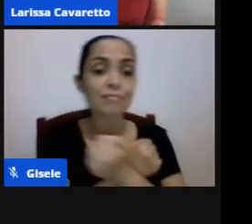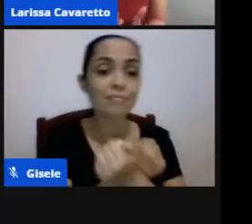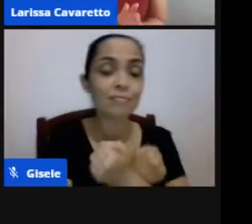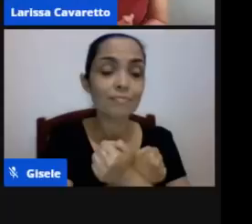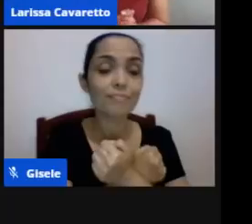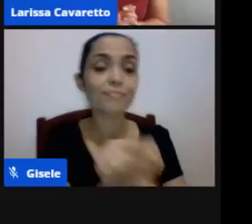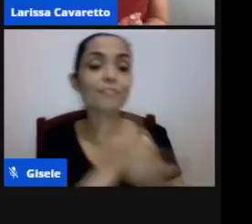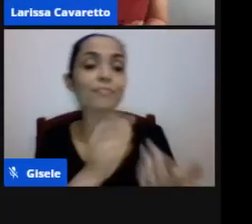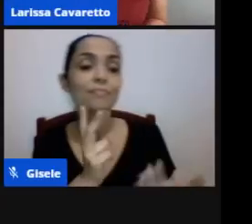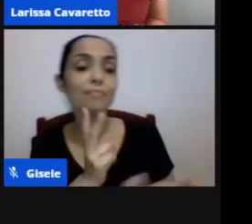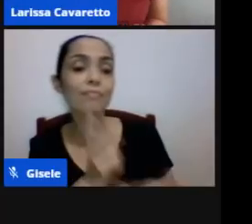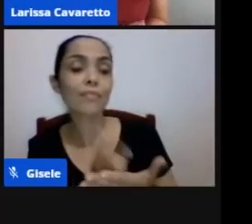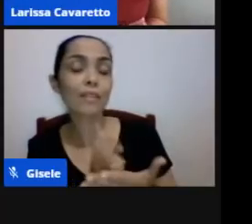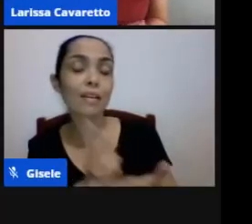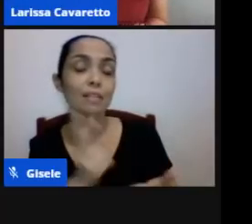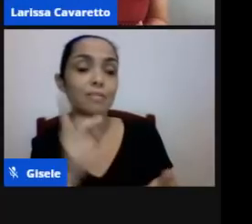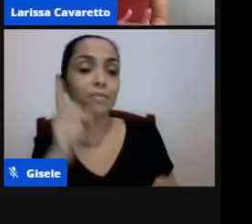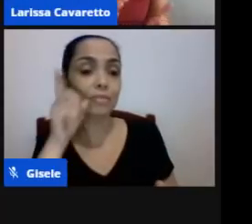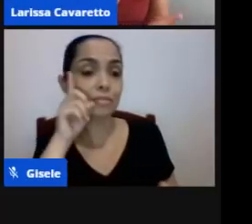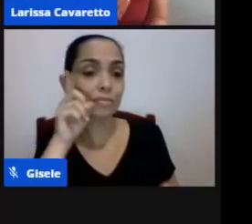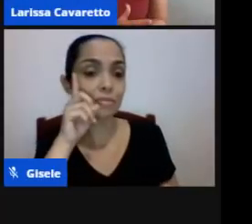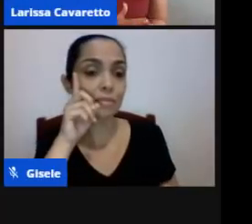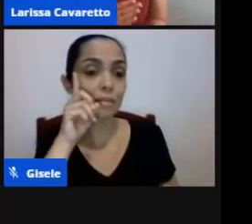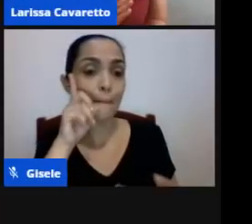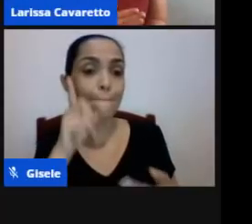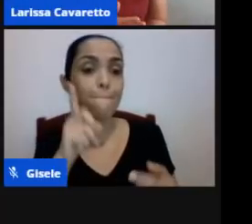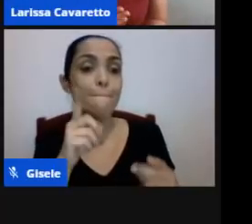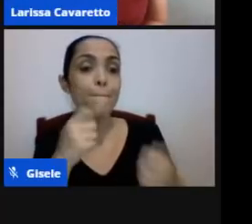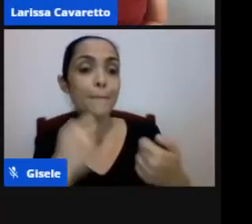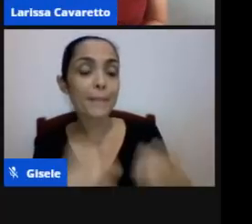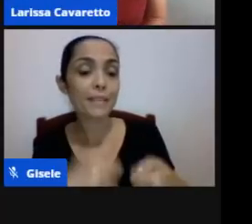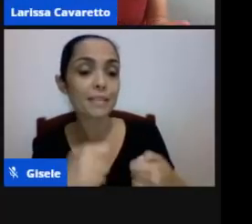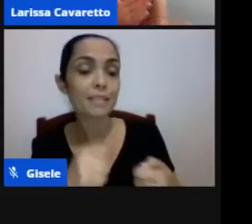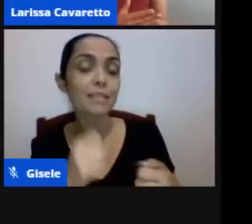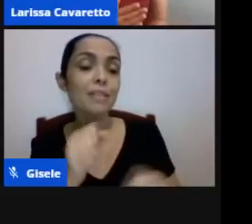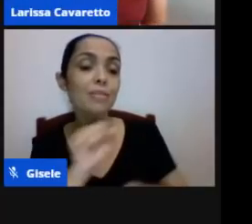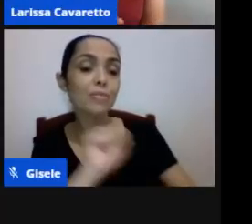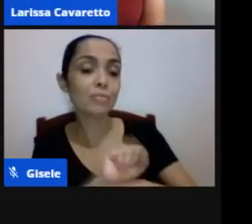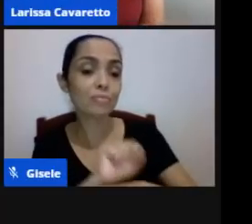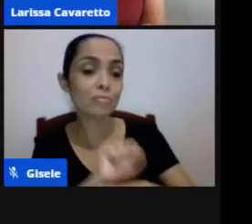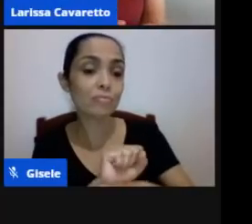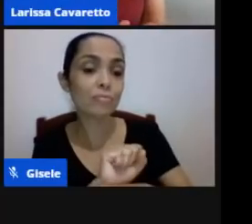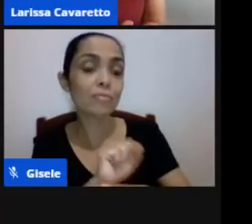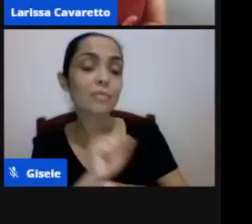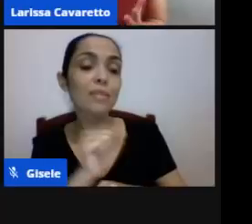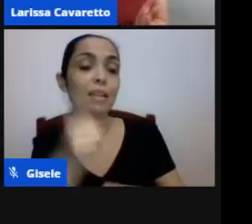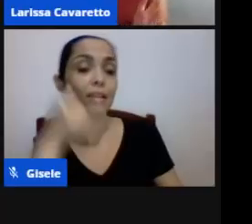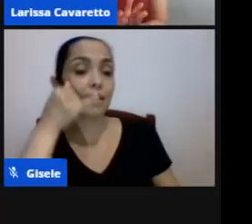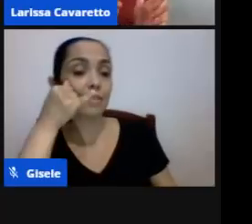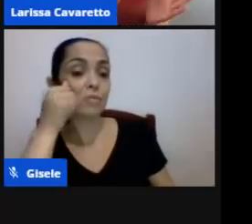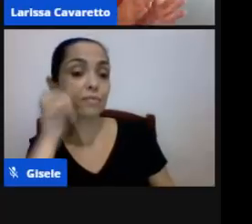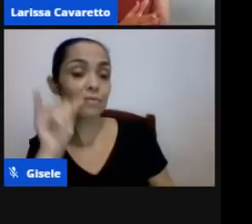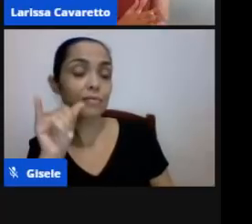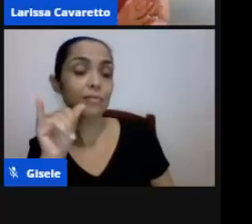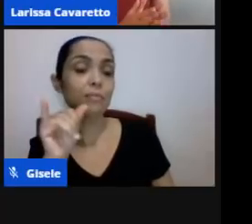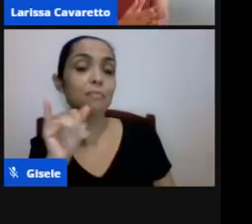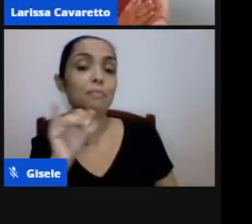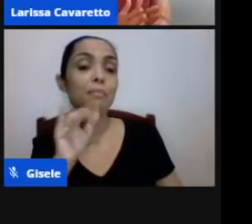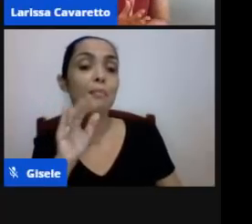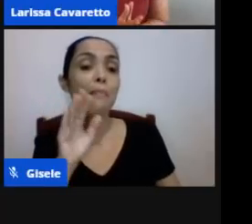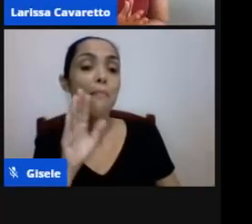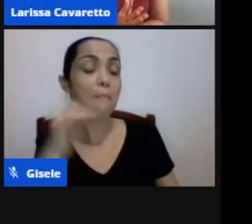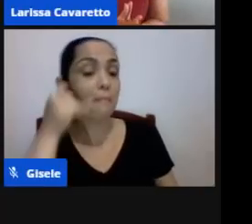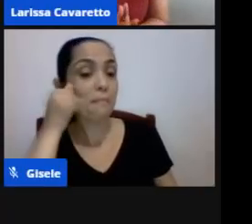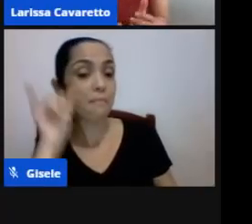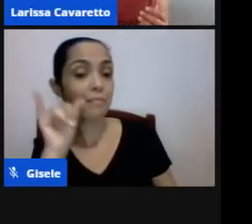não pode se tornar uma rotina. A gente precisa colocar barreiras. Quanto mais barreira você coloca, mais você evita a chance